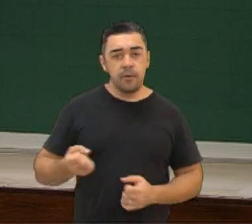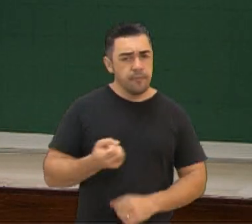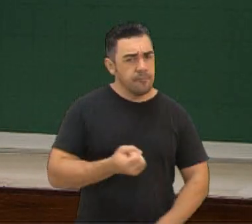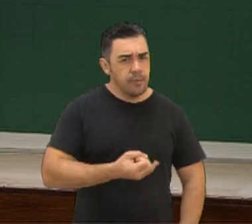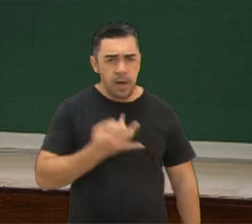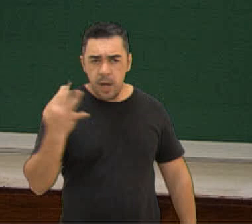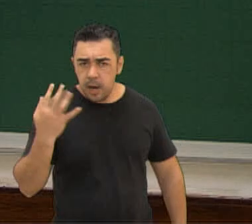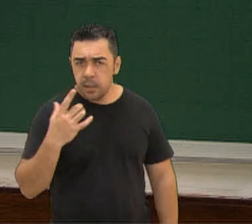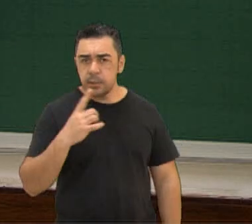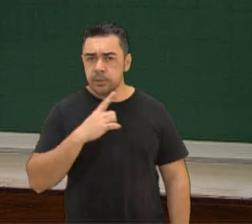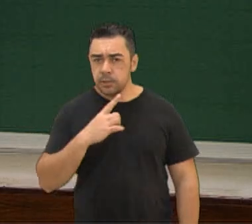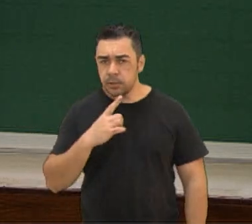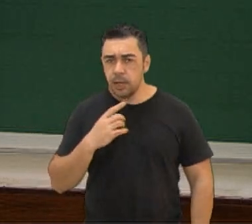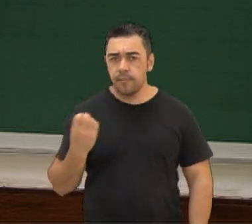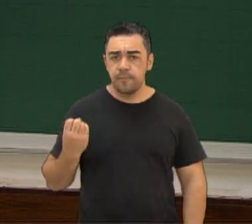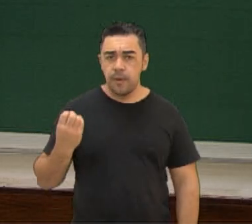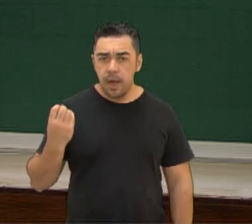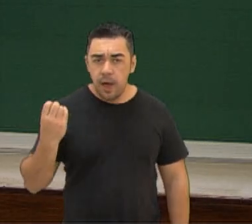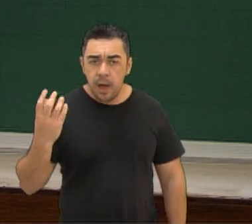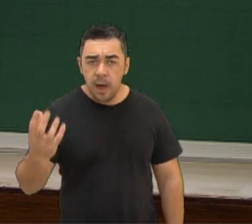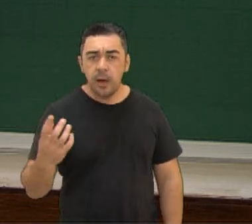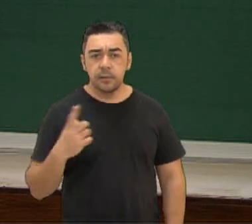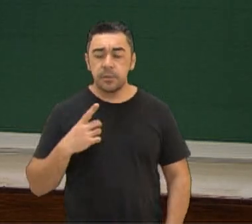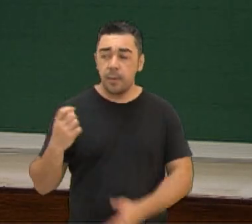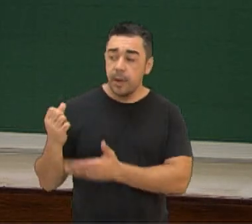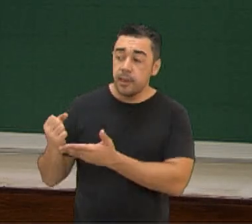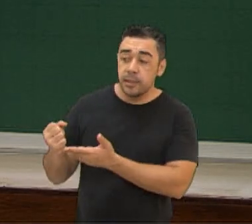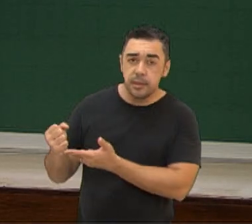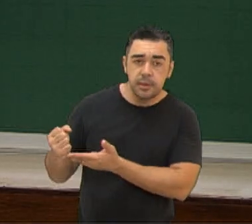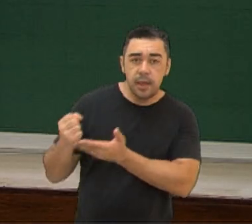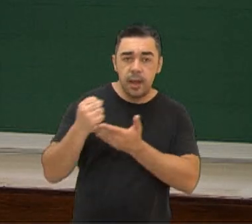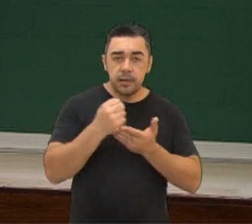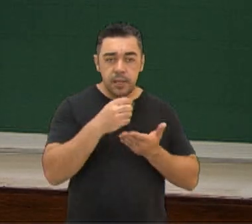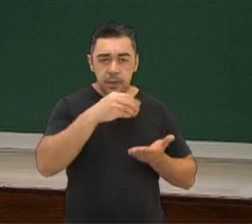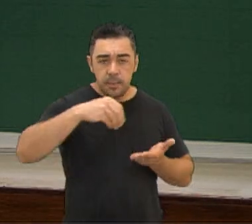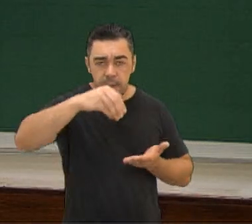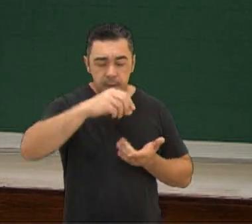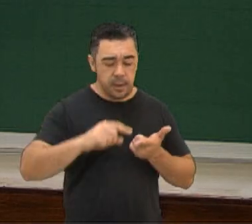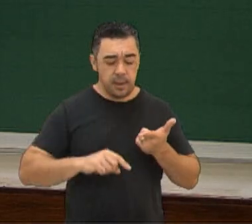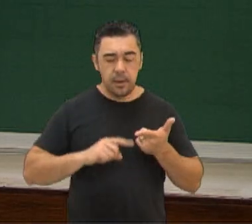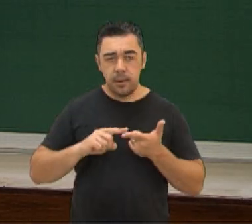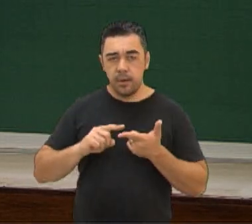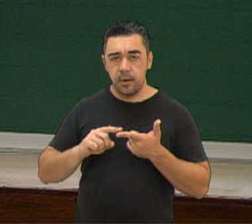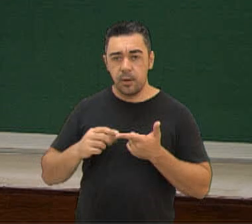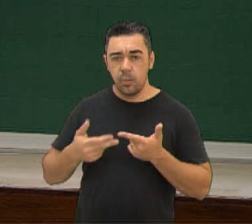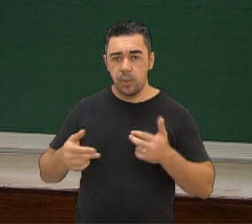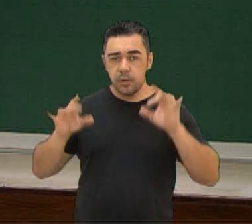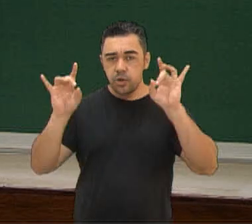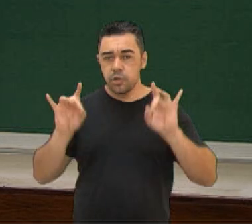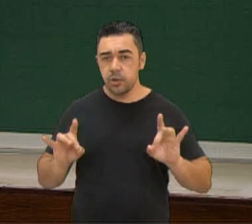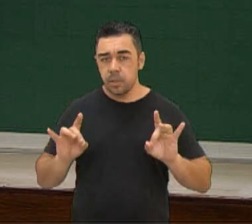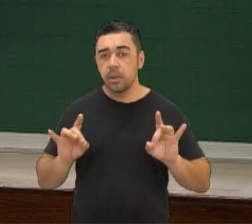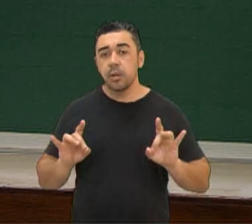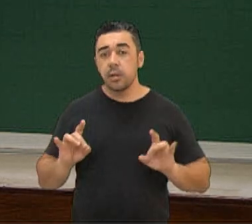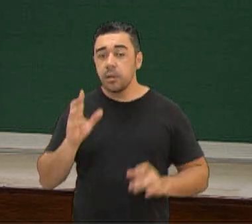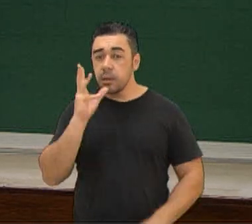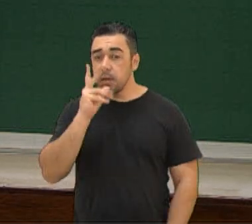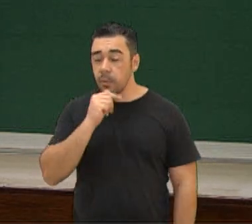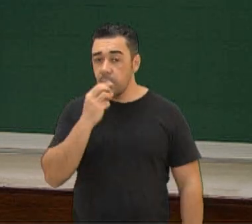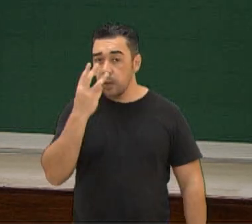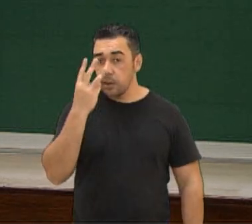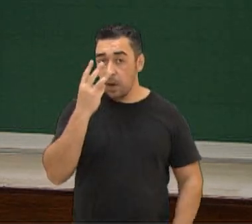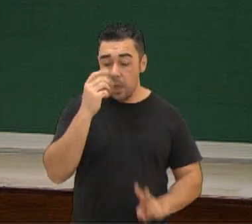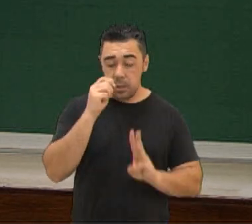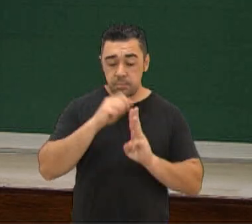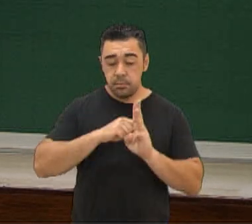ocorrem para trazer essas especiarias e esses artigos de luxo chegam a levar 3 meses.